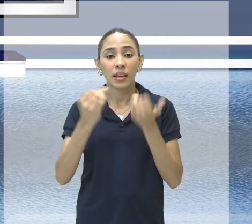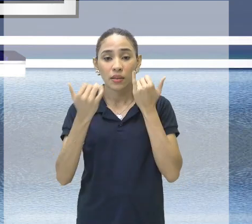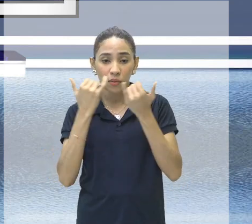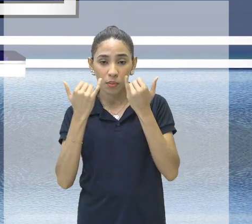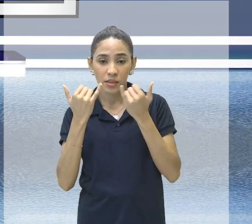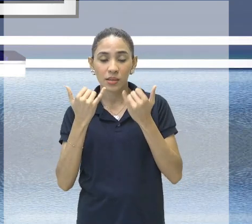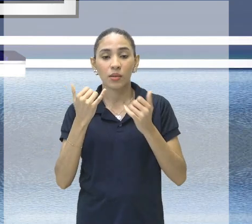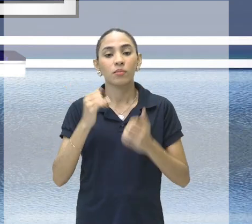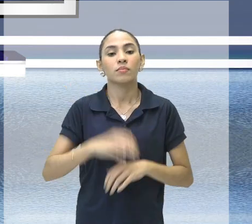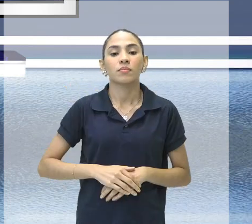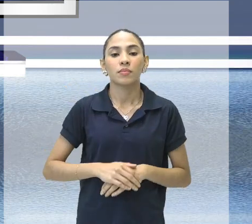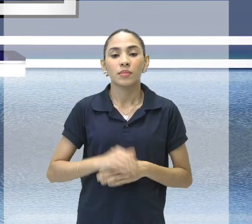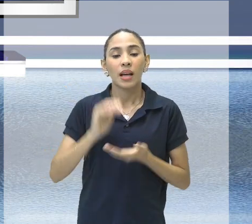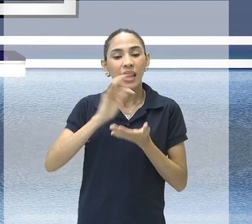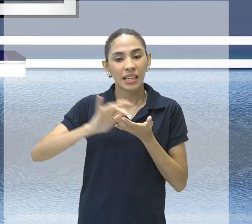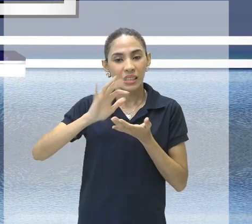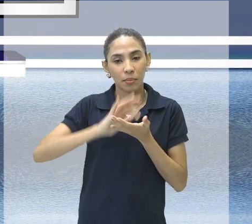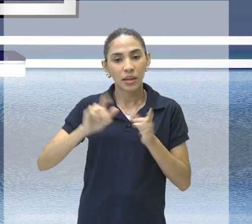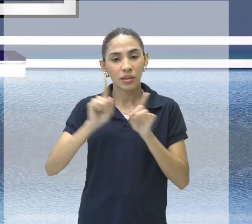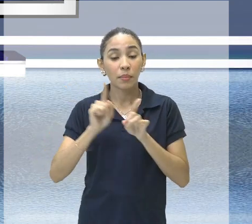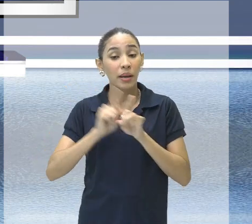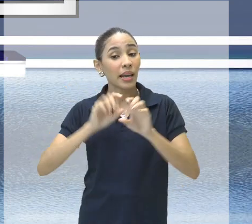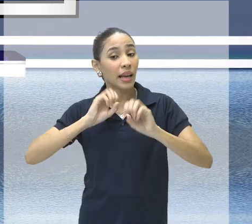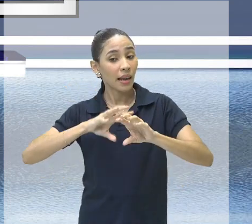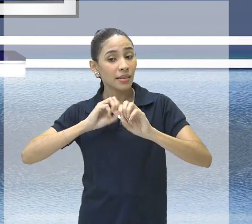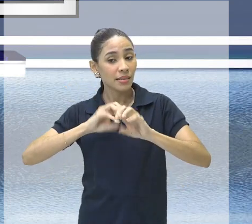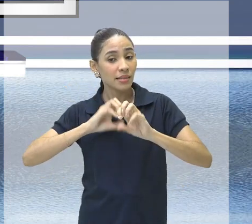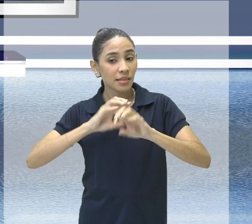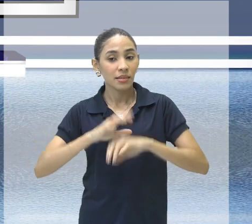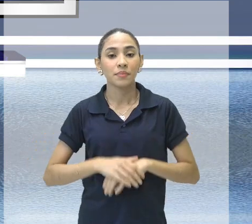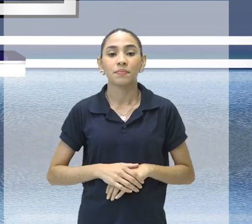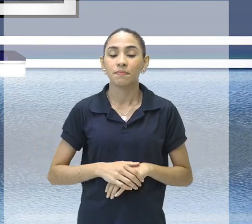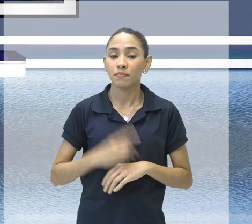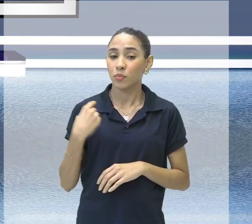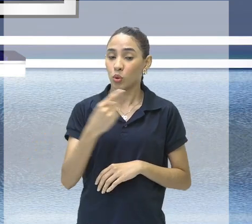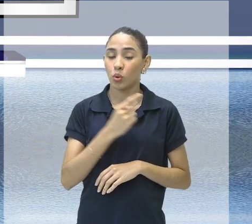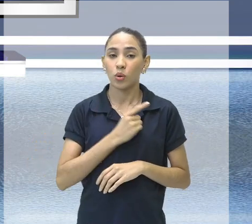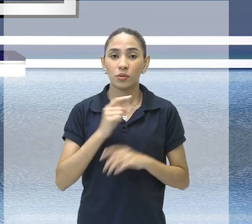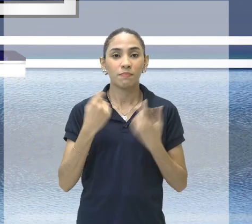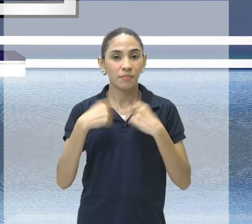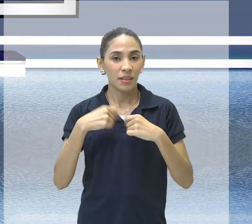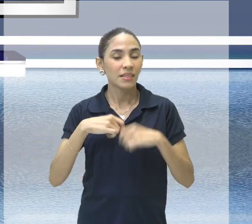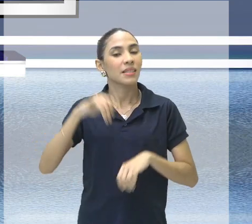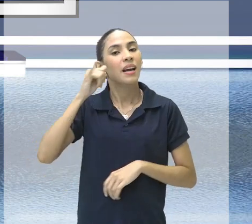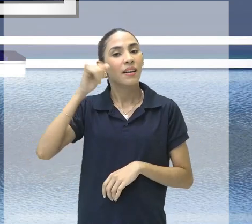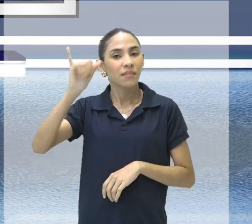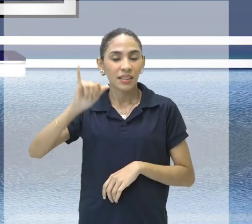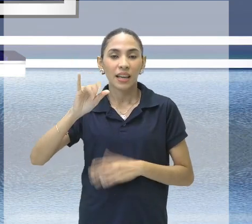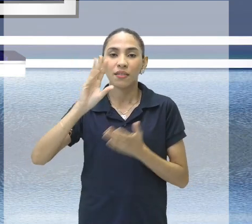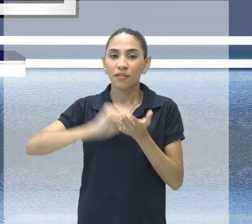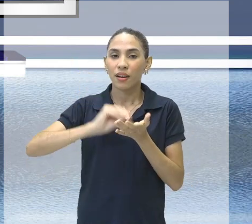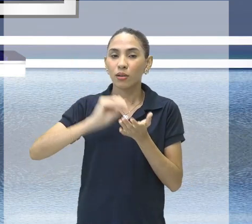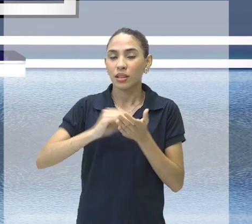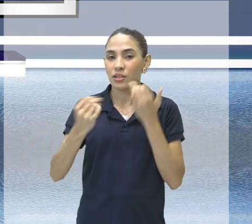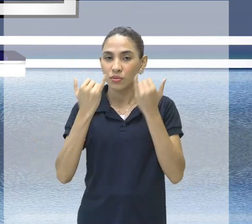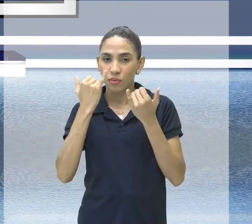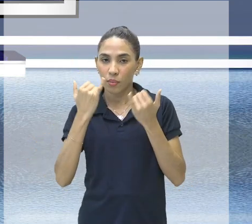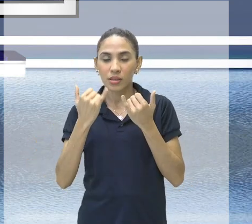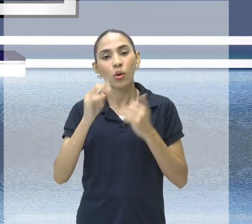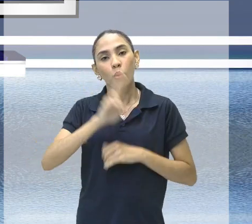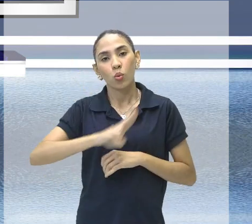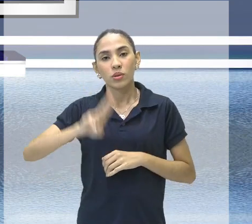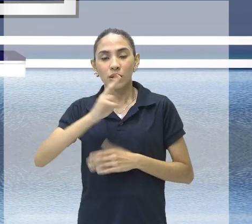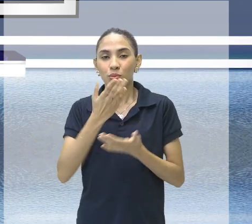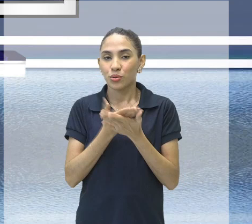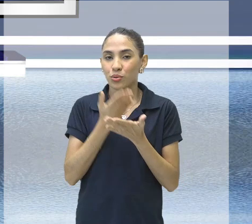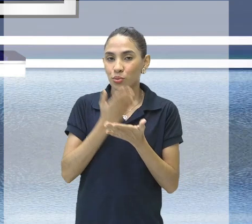letramento e ensinamento, né? Então, melhor do que ficar informado, na verdade, a gente precisa combater nessa desinformação através do